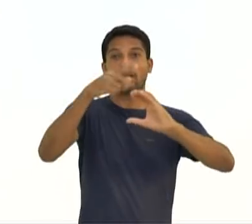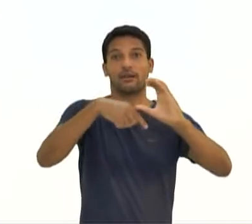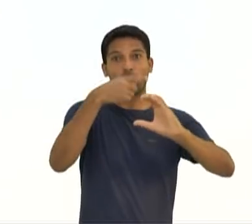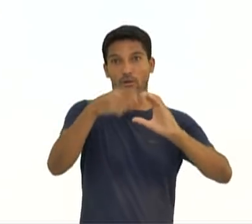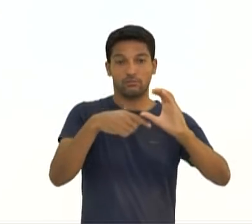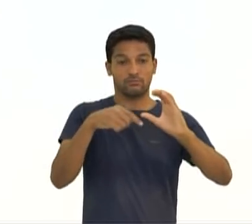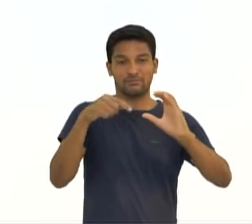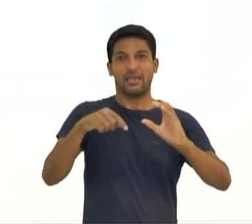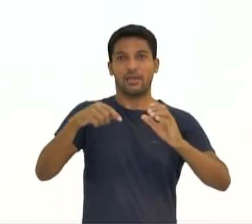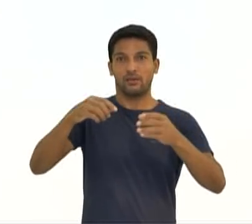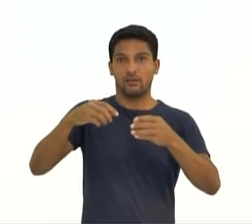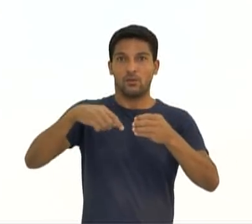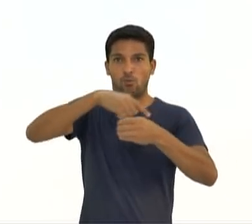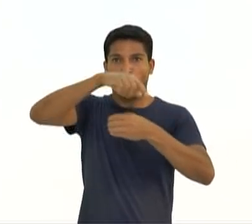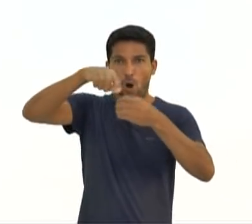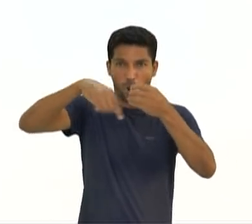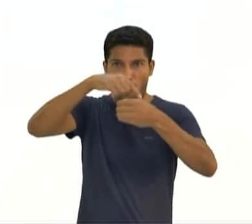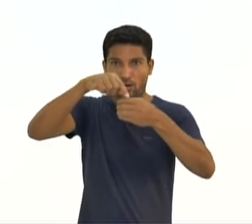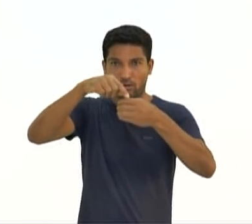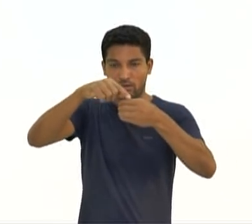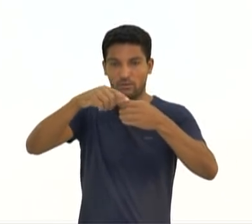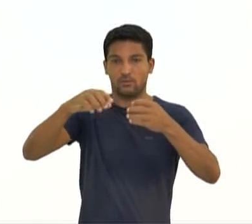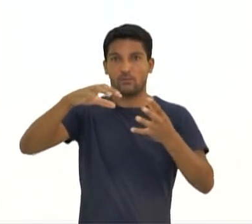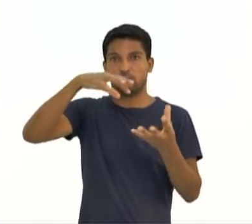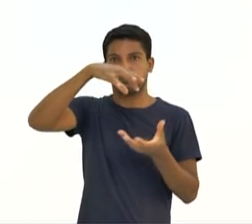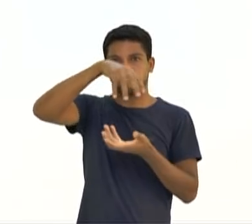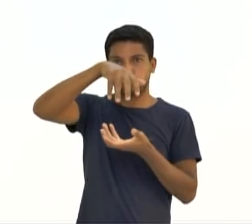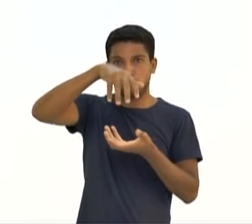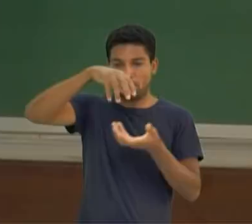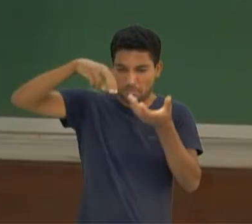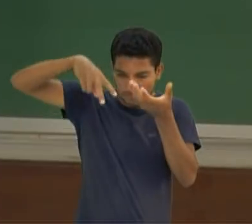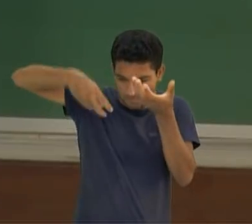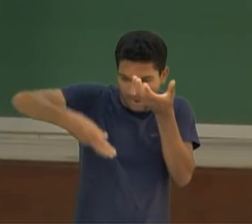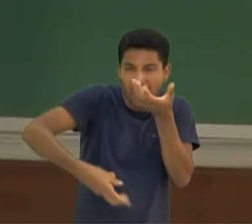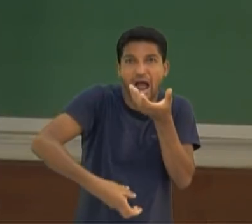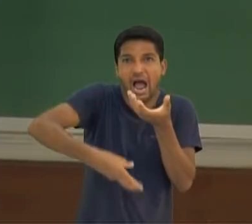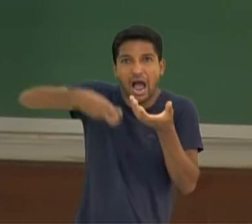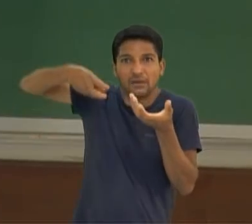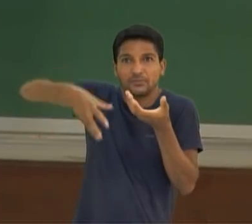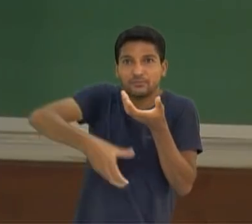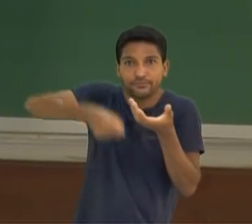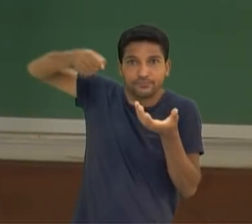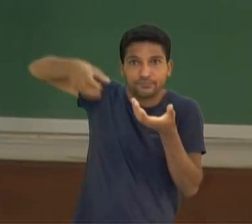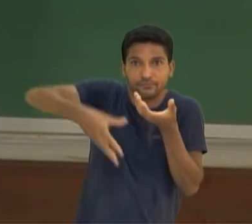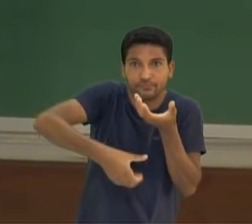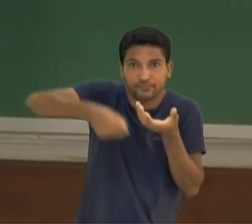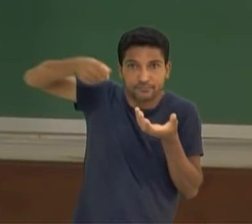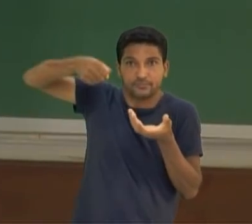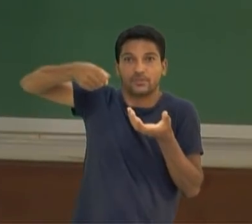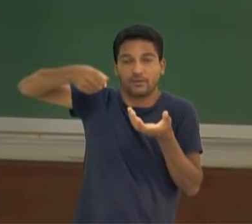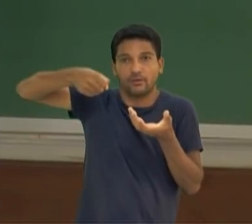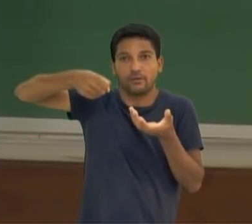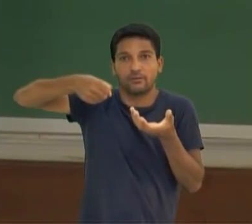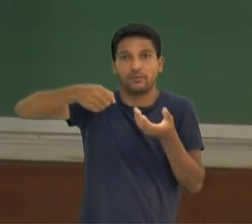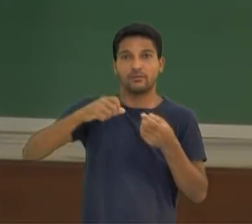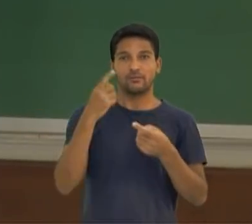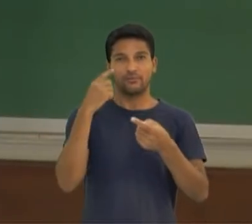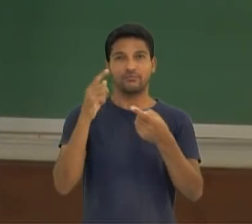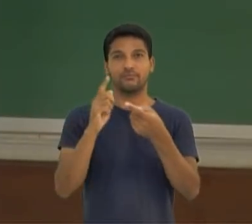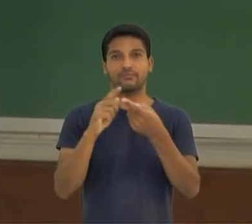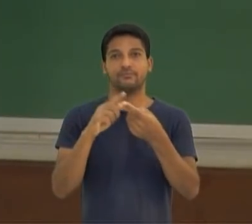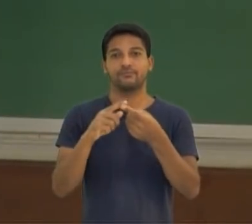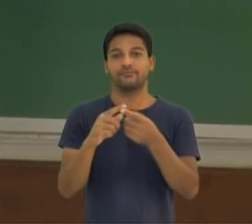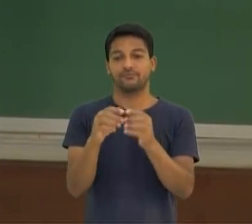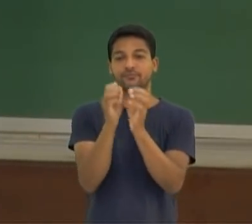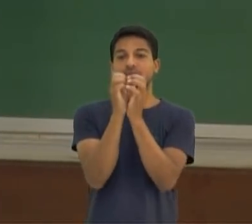mineração. Então a resposta certa, né, as formas alotrópicas do carbono são o diamante e o grafite. Acertou?